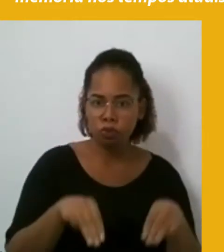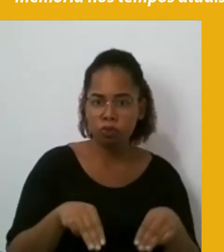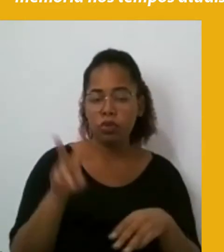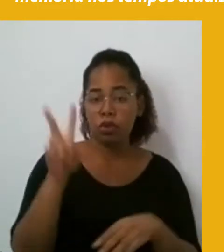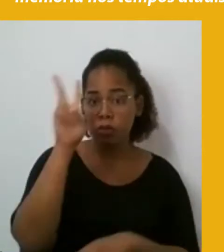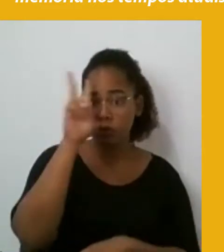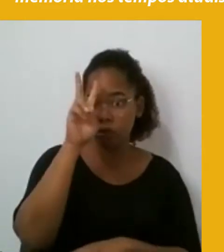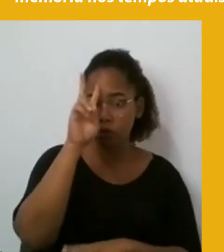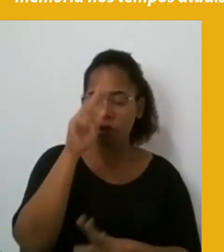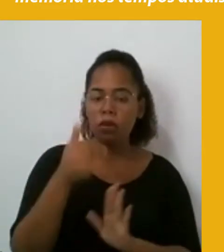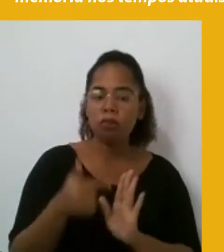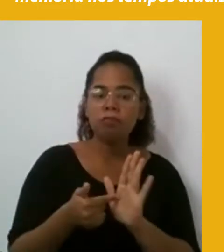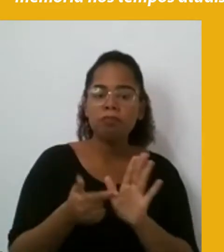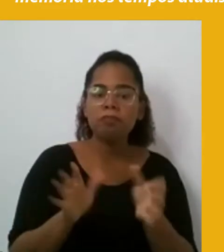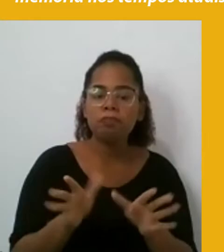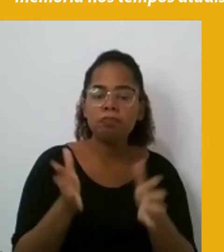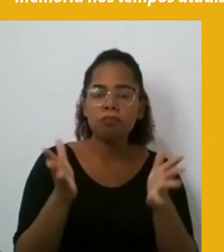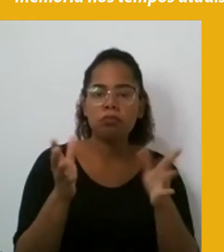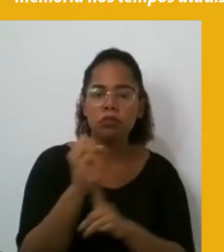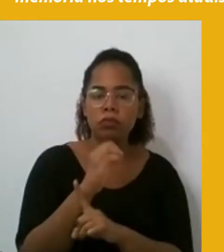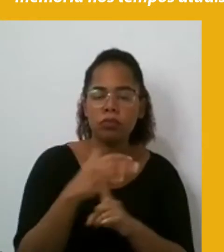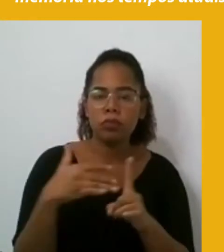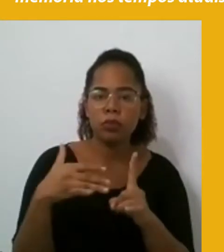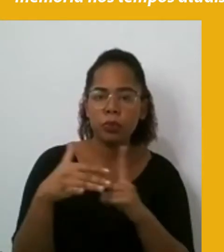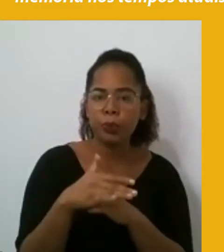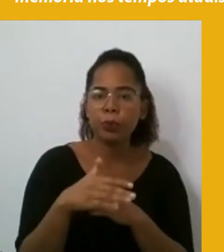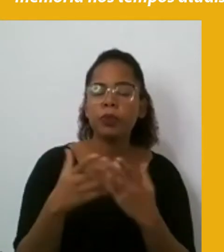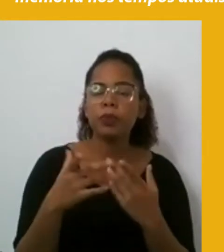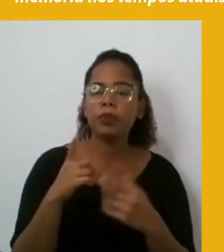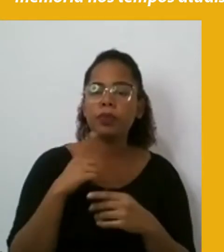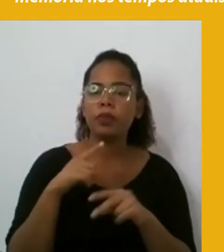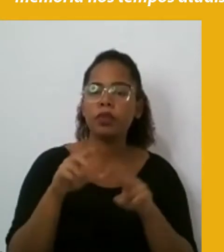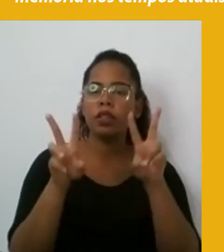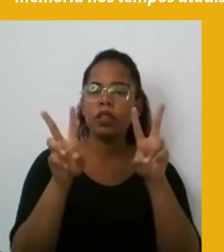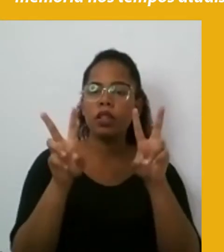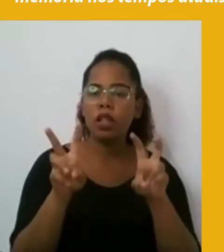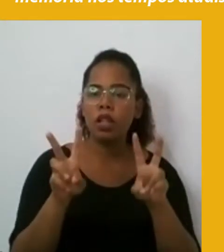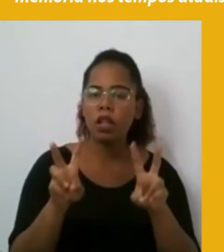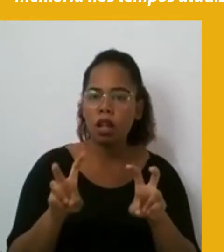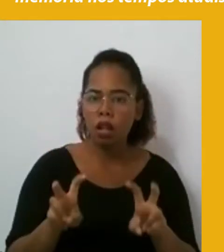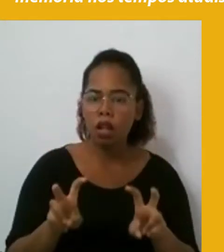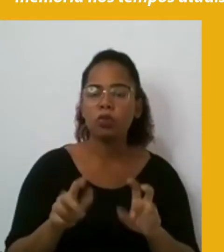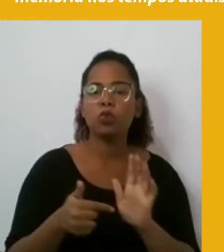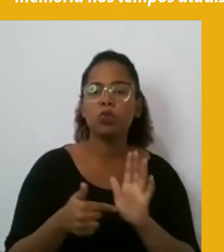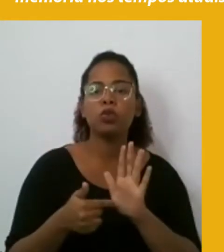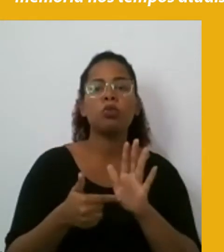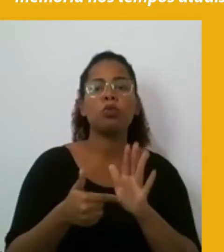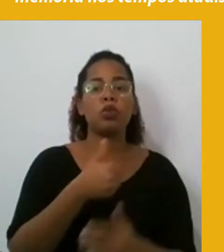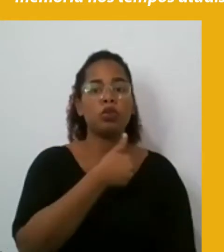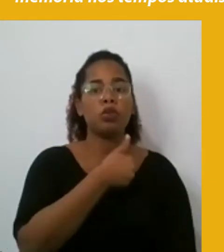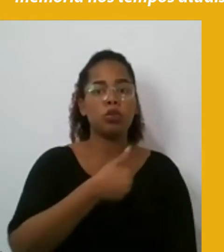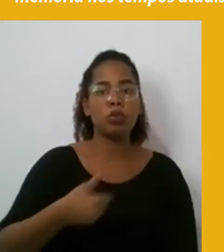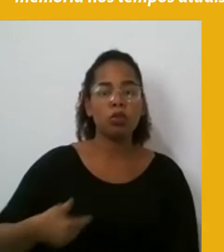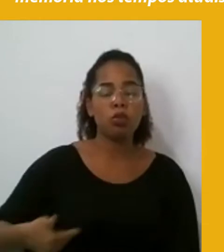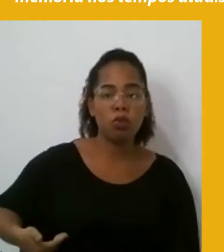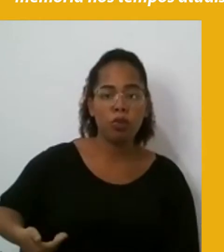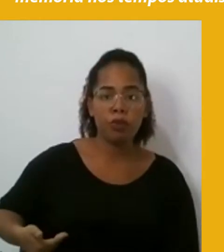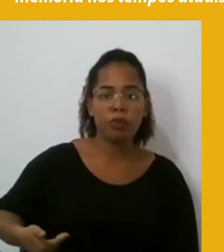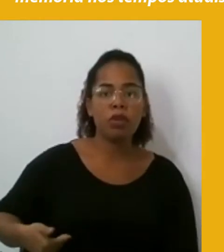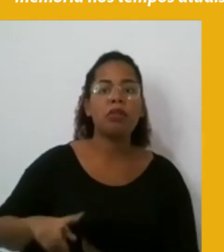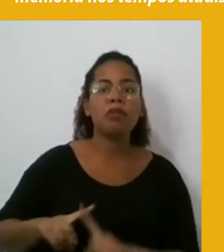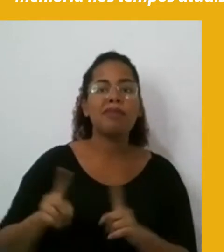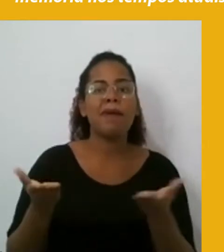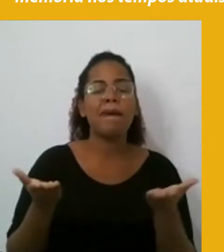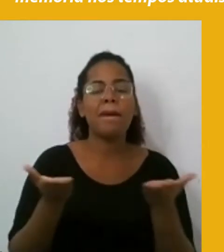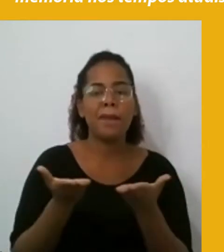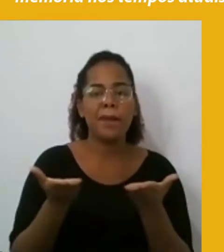vezes. Então, alguns assuntos, eles estão na ordem do dia, estavam e estão sofrendo descontinuidade agora, né?